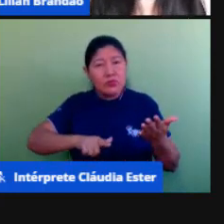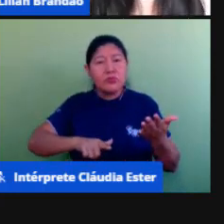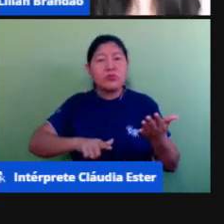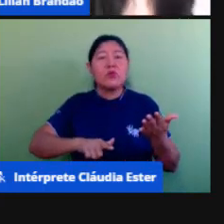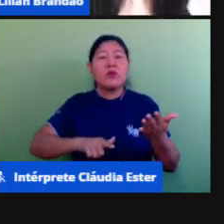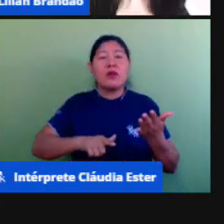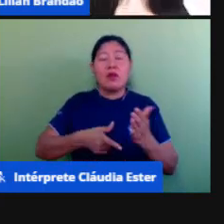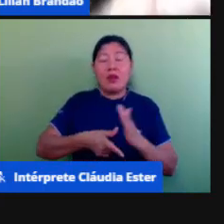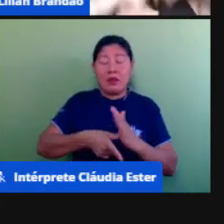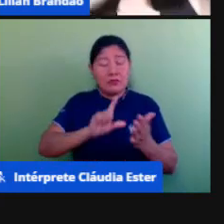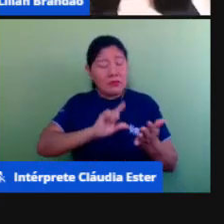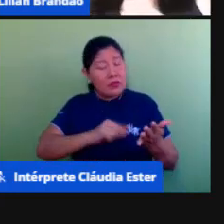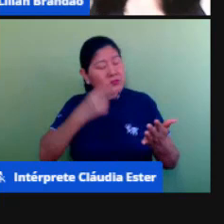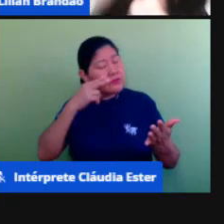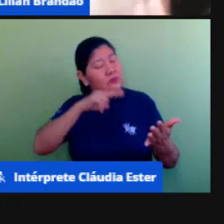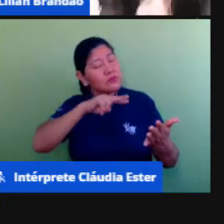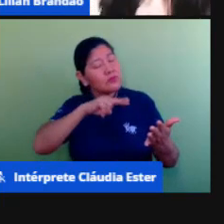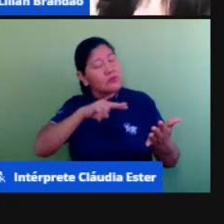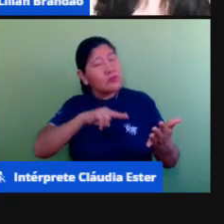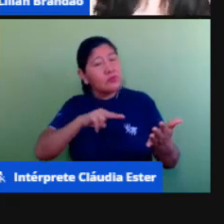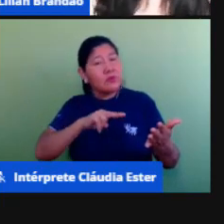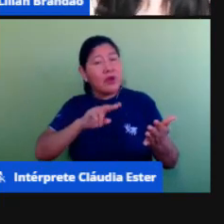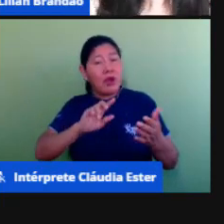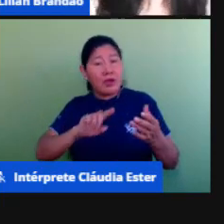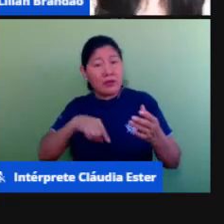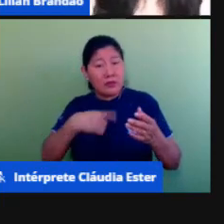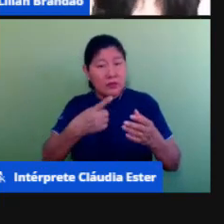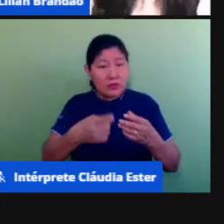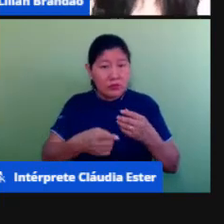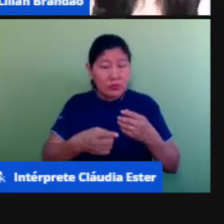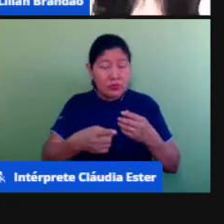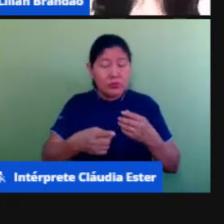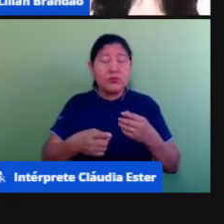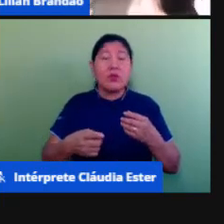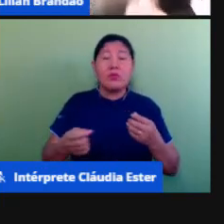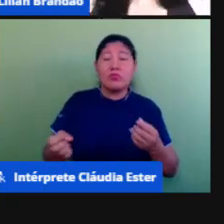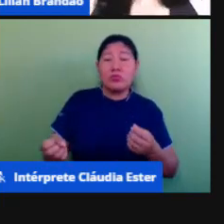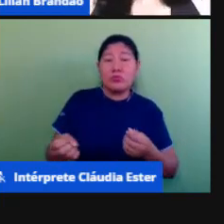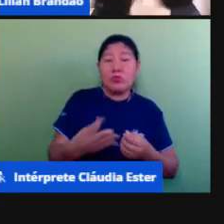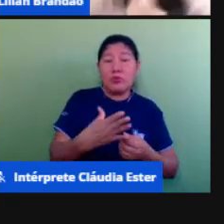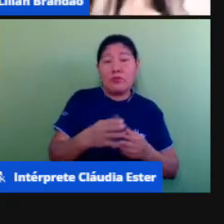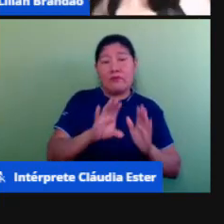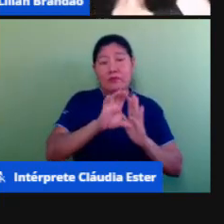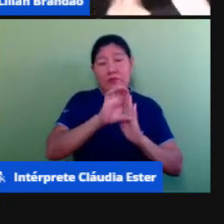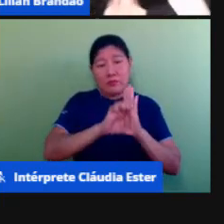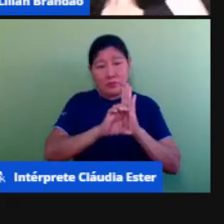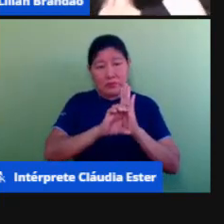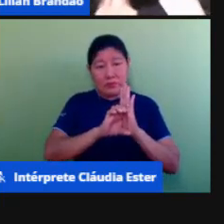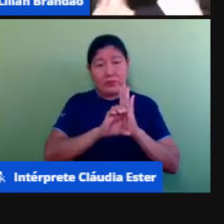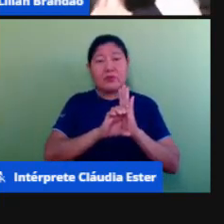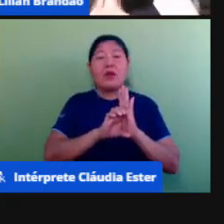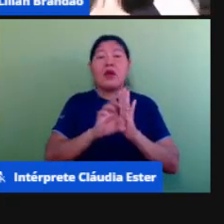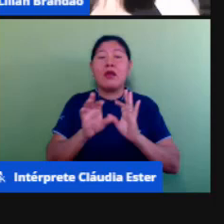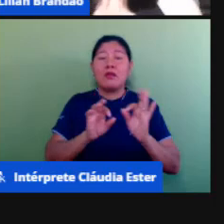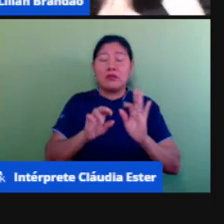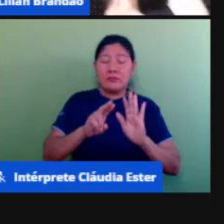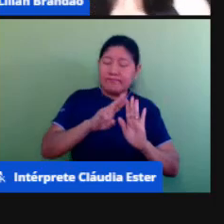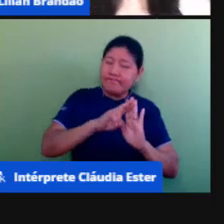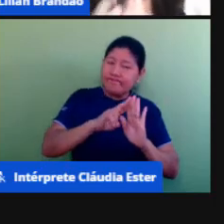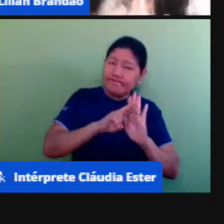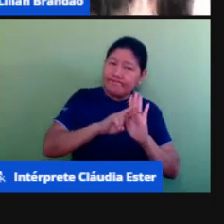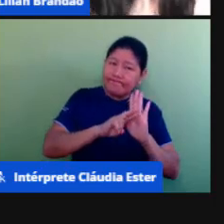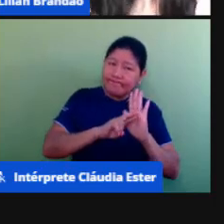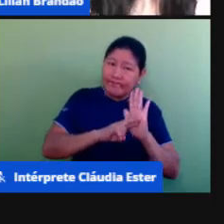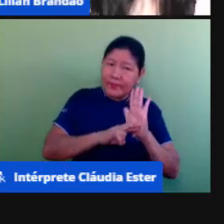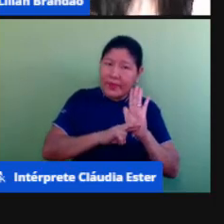à aula para depois entrar com o conteúdo propriamente. Então, assim, estabelecer a rotina online